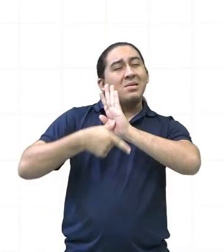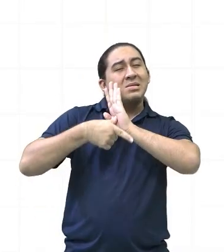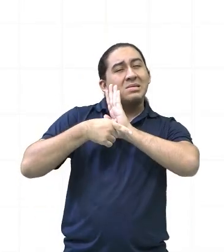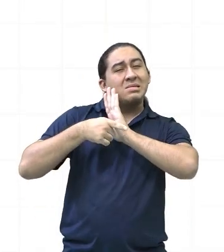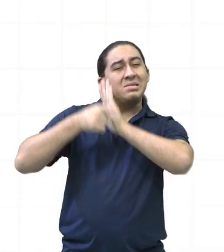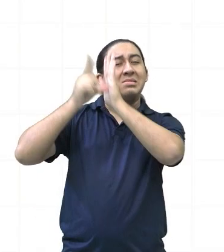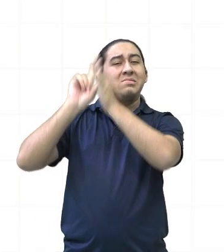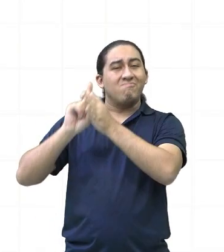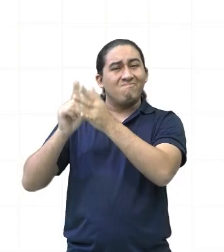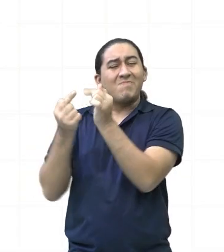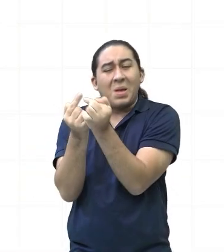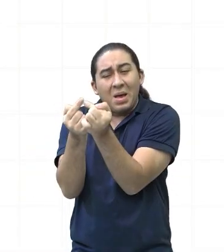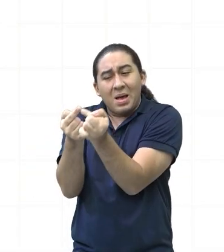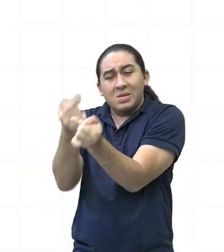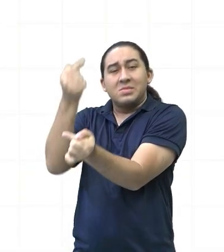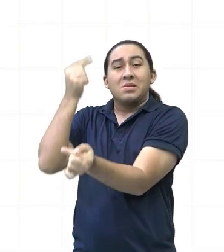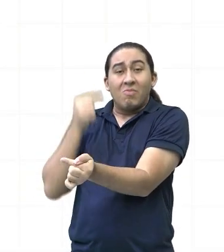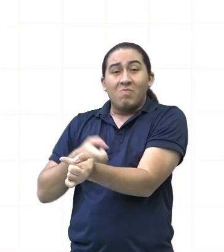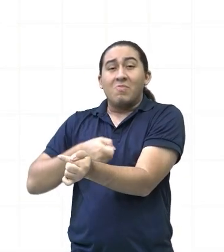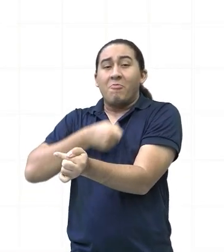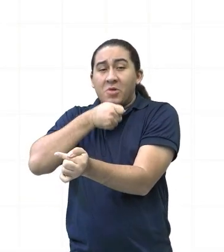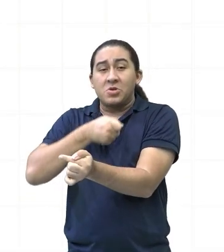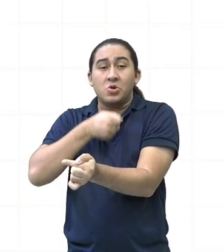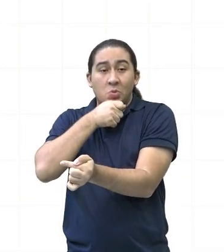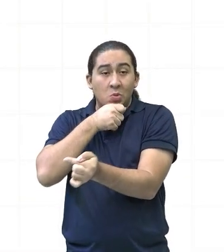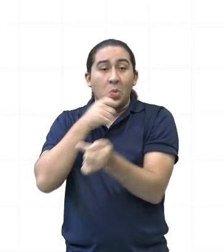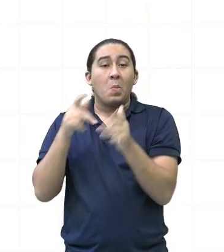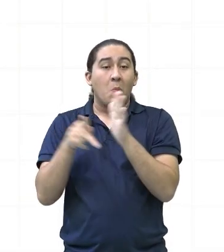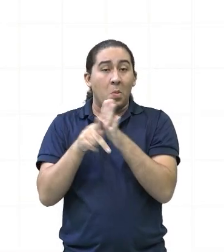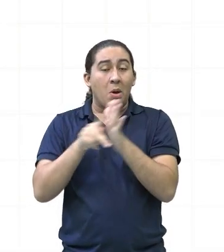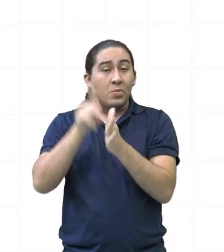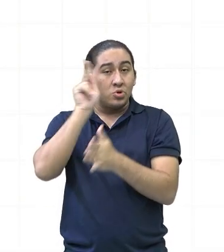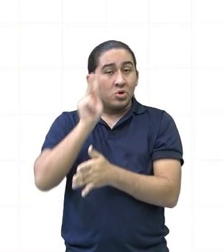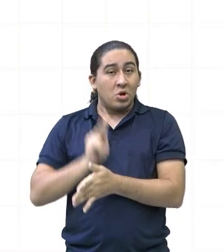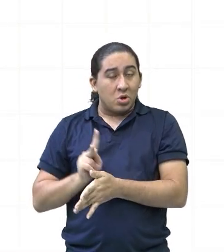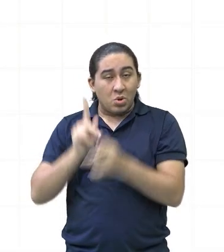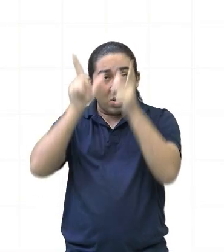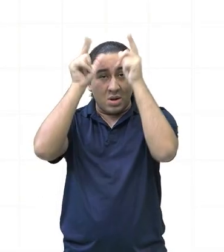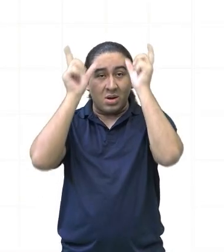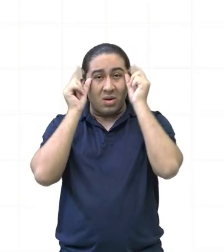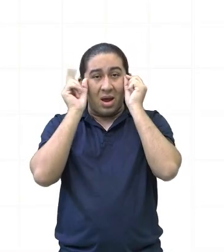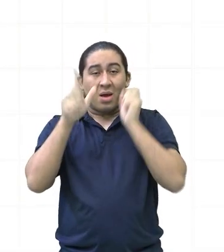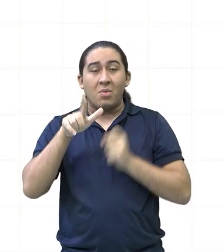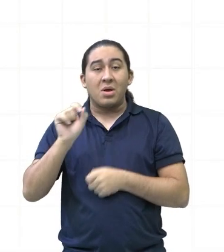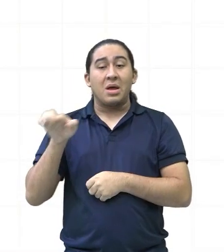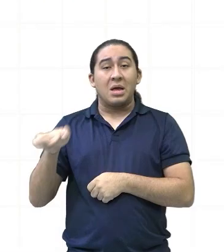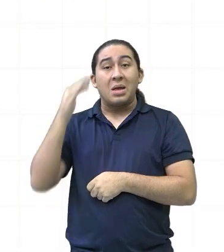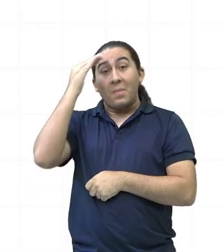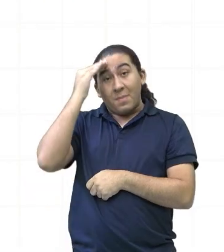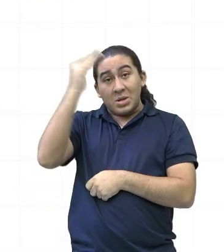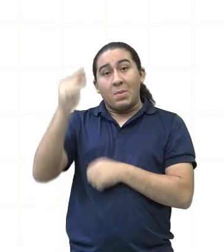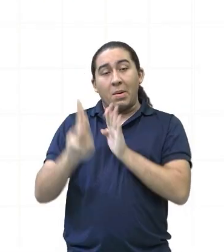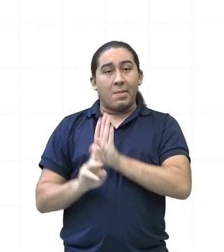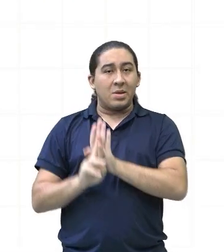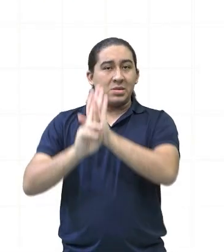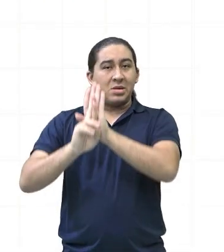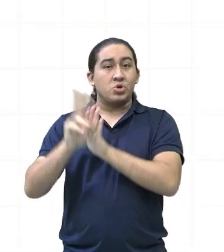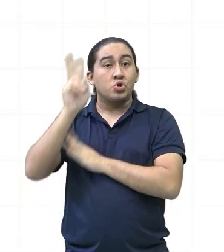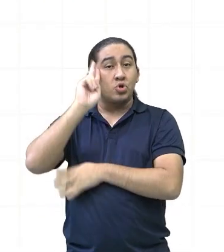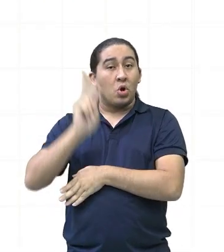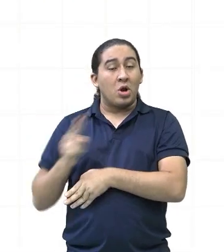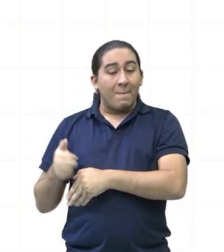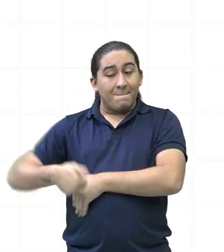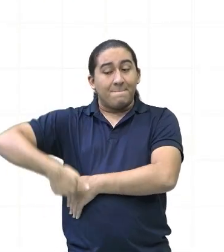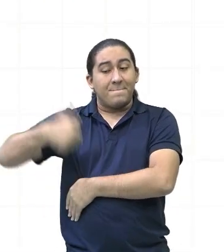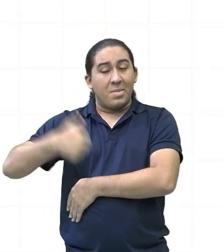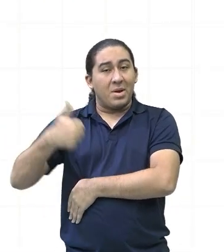Foi considerado pelo filósofo Cícero como o pai da história. Foi ele quem